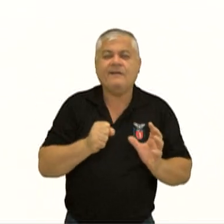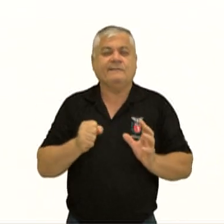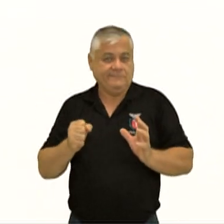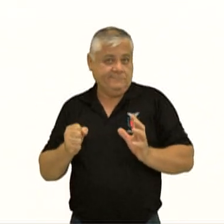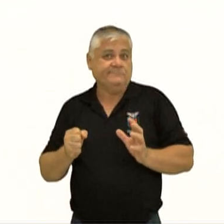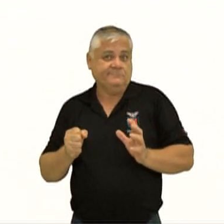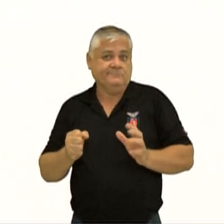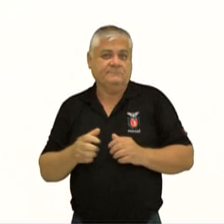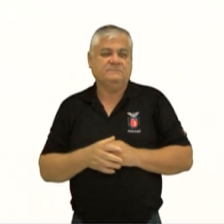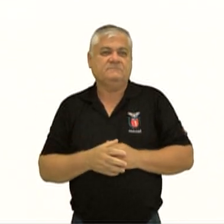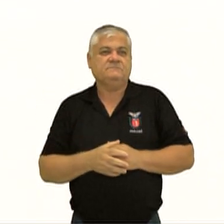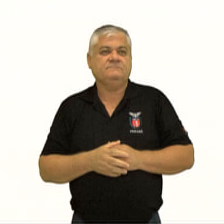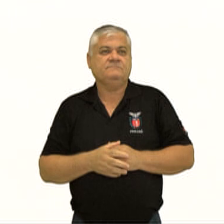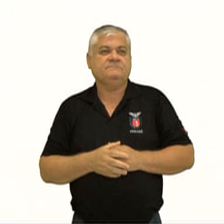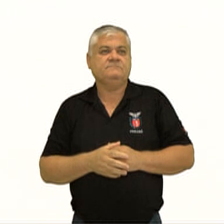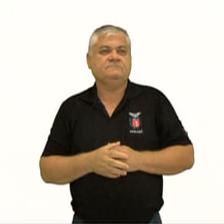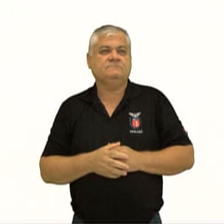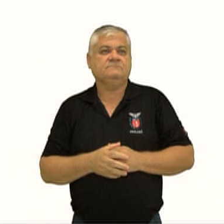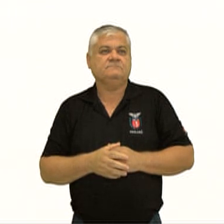recebendo.